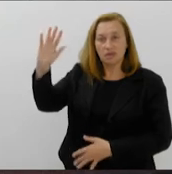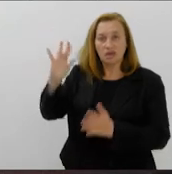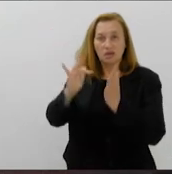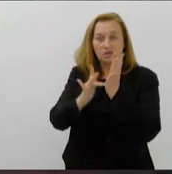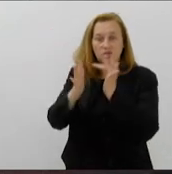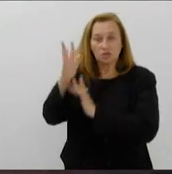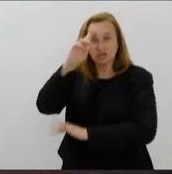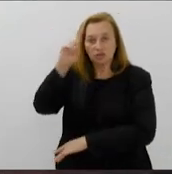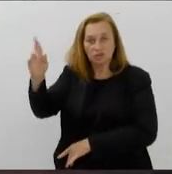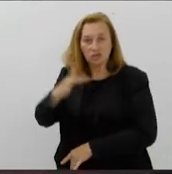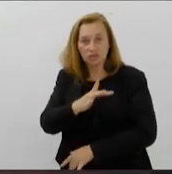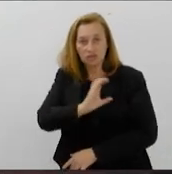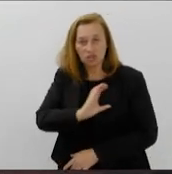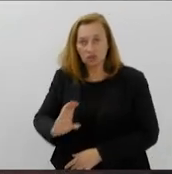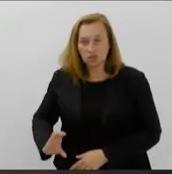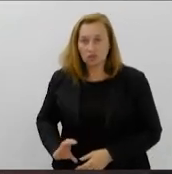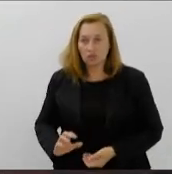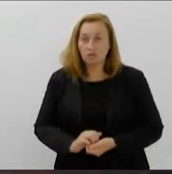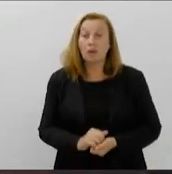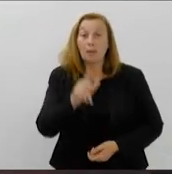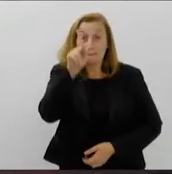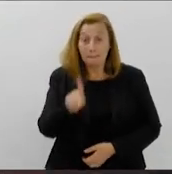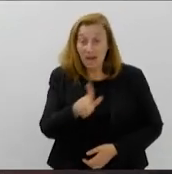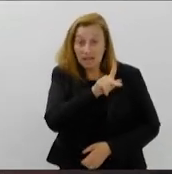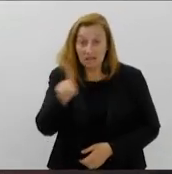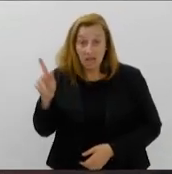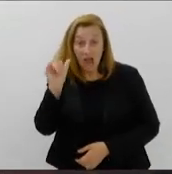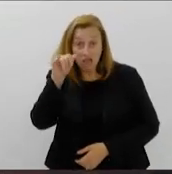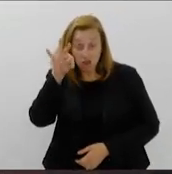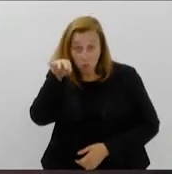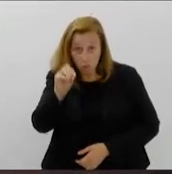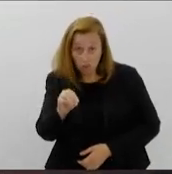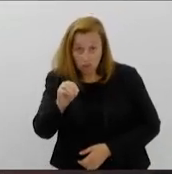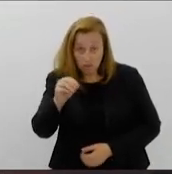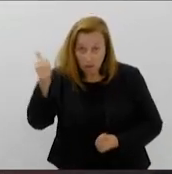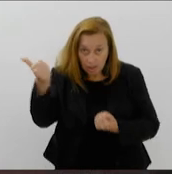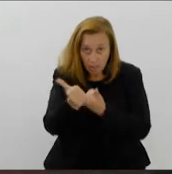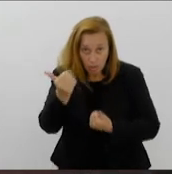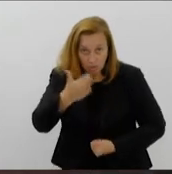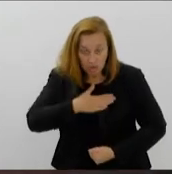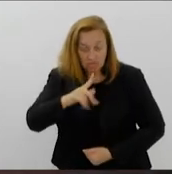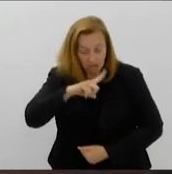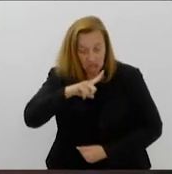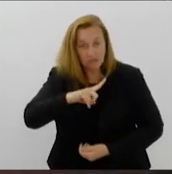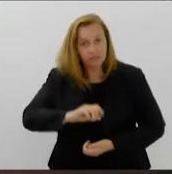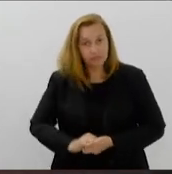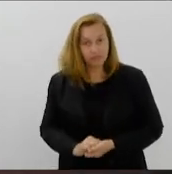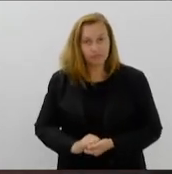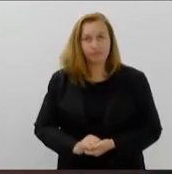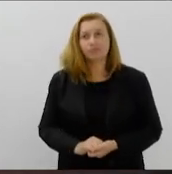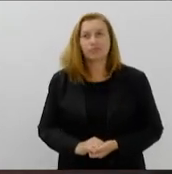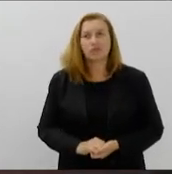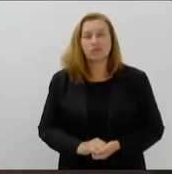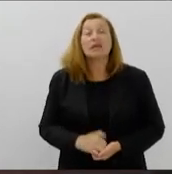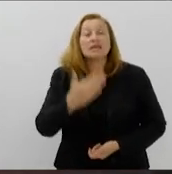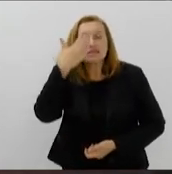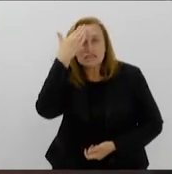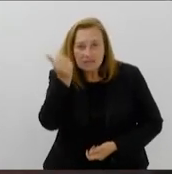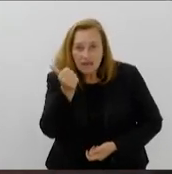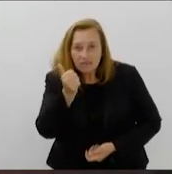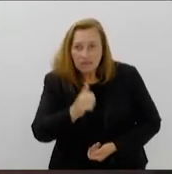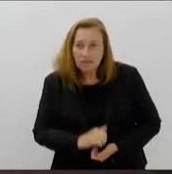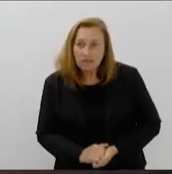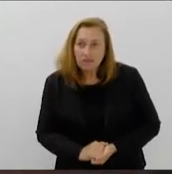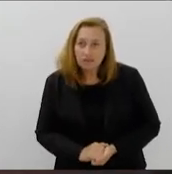Cristo. Padre Antônio, conte comigo e saiba de uma